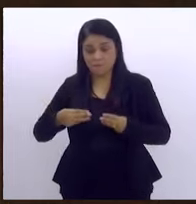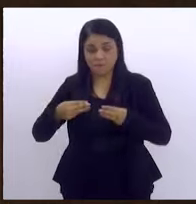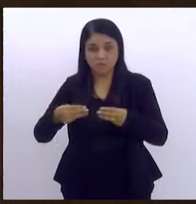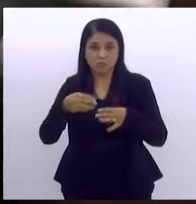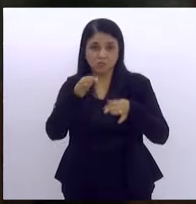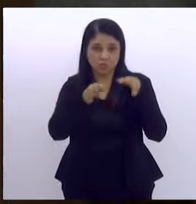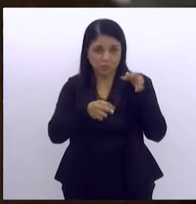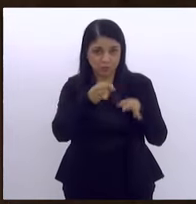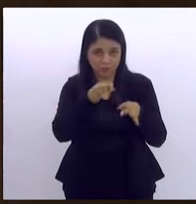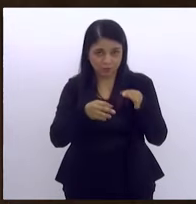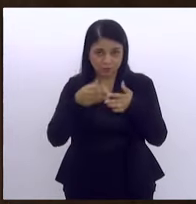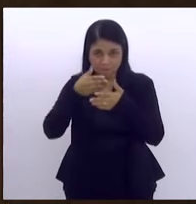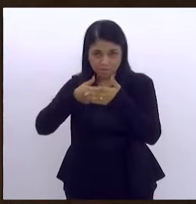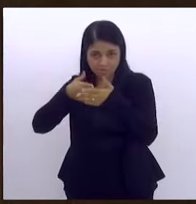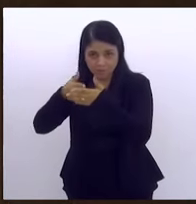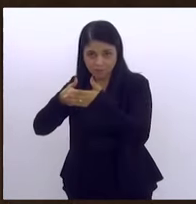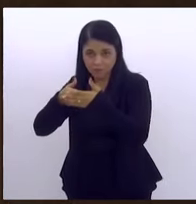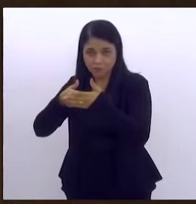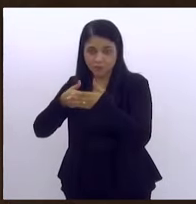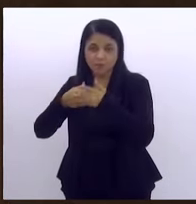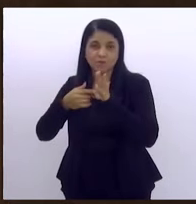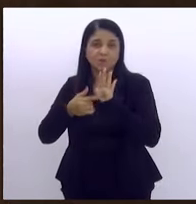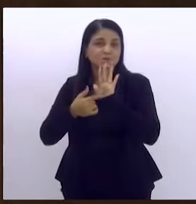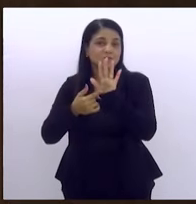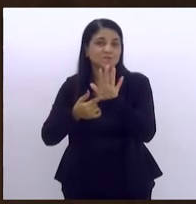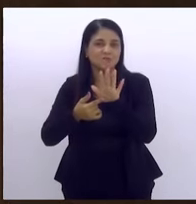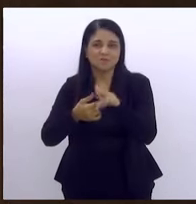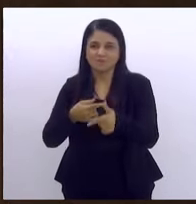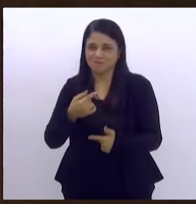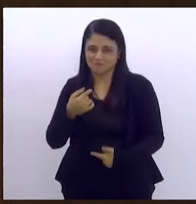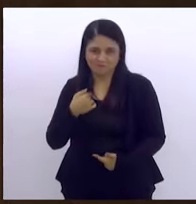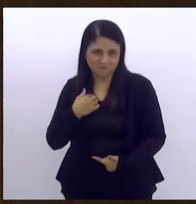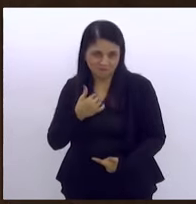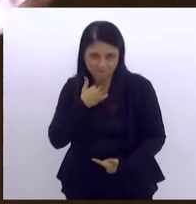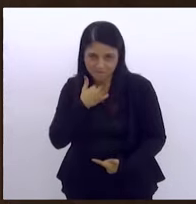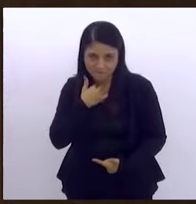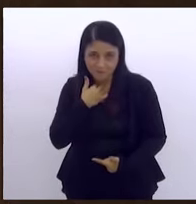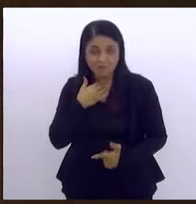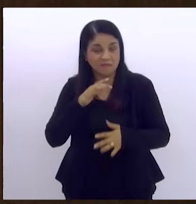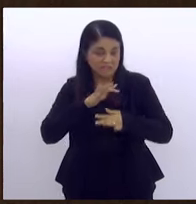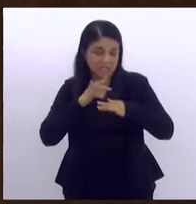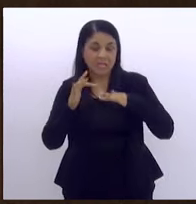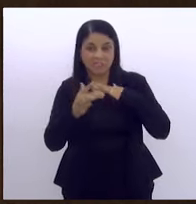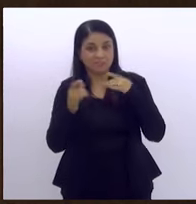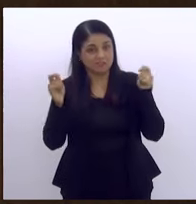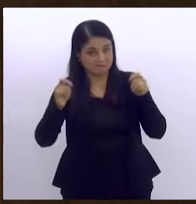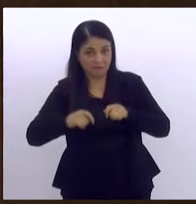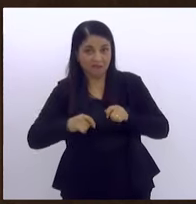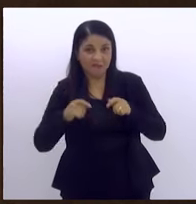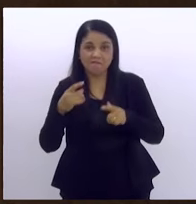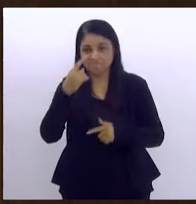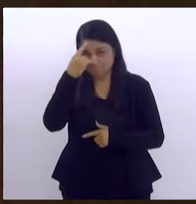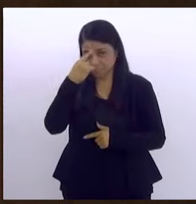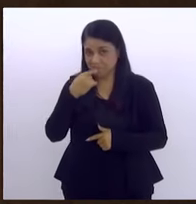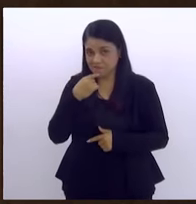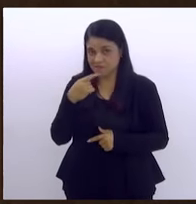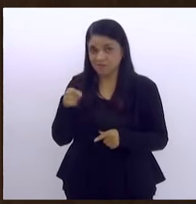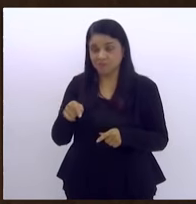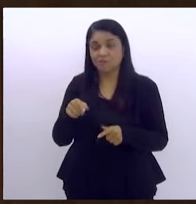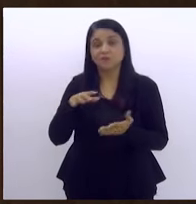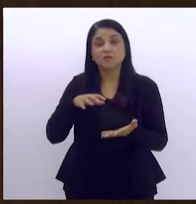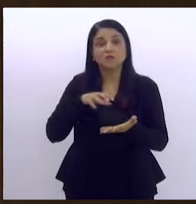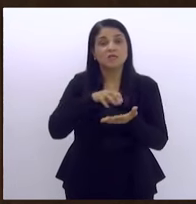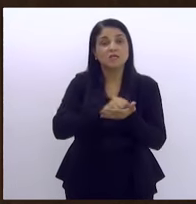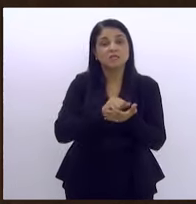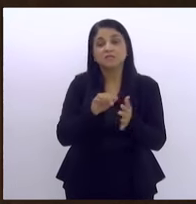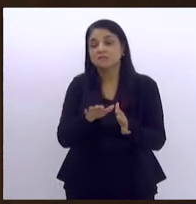Justiça, de ser exibido novamente, mas está aí nas redes sociais. Mas aqui é o registro da morte desse